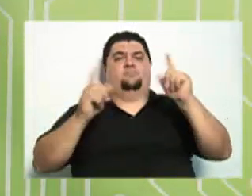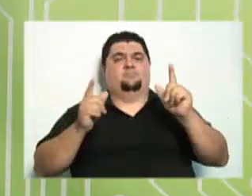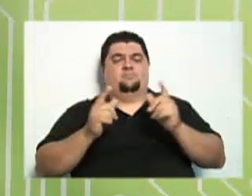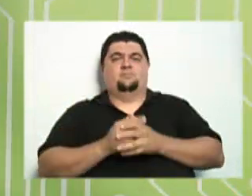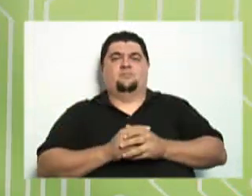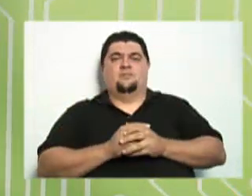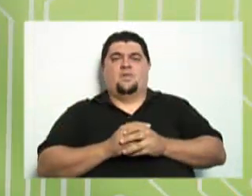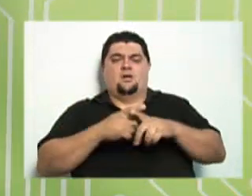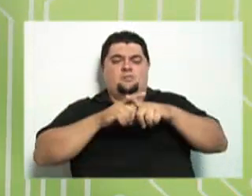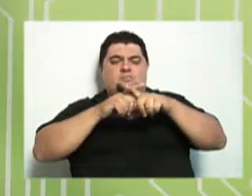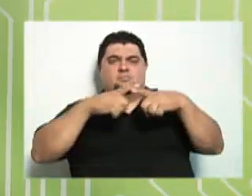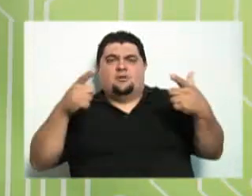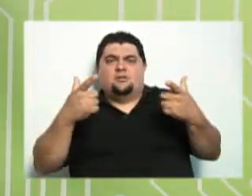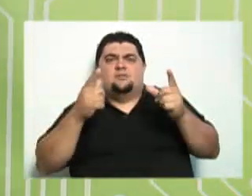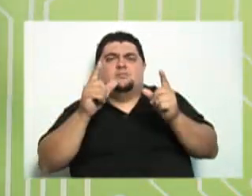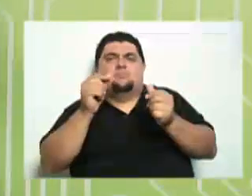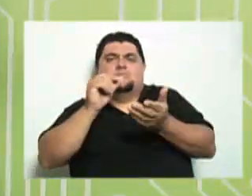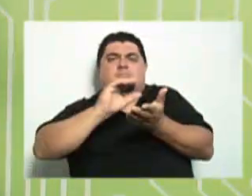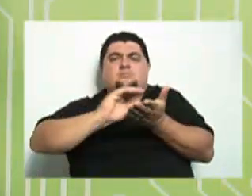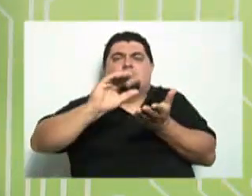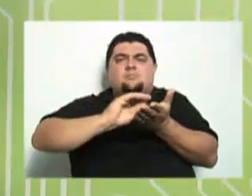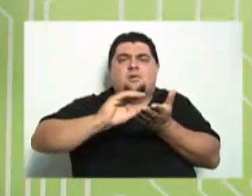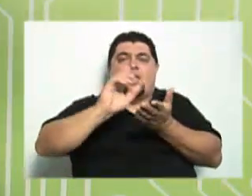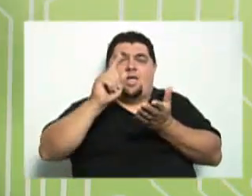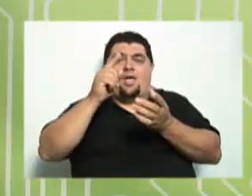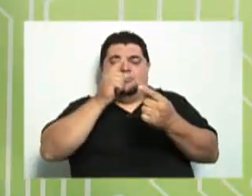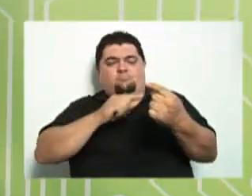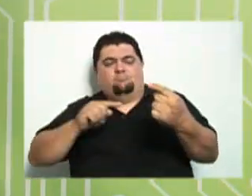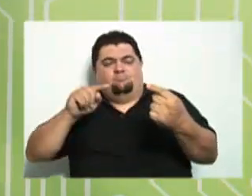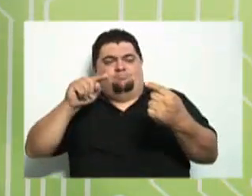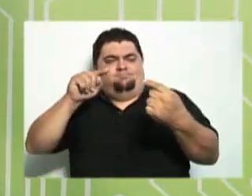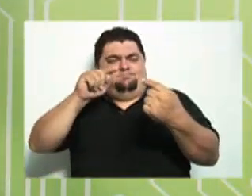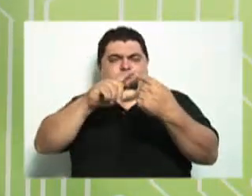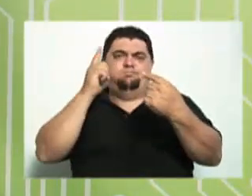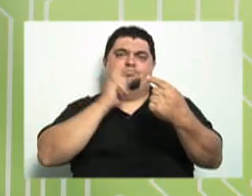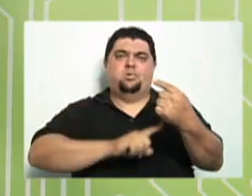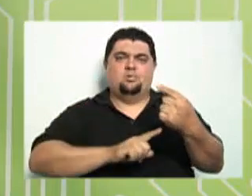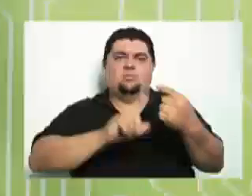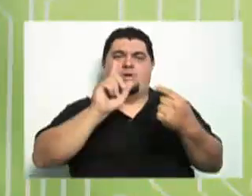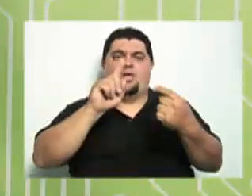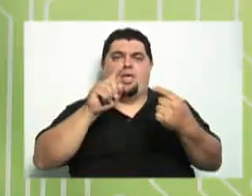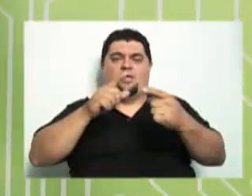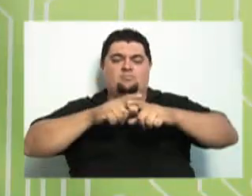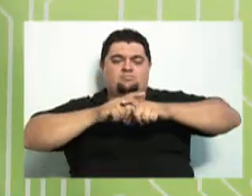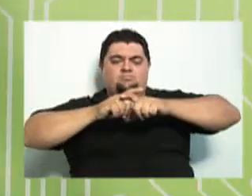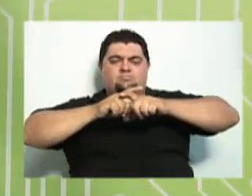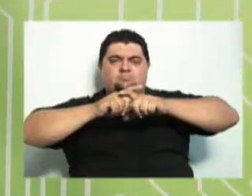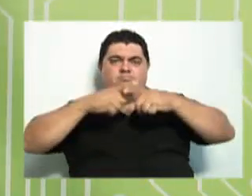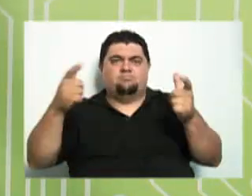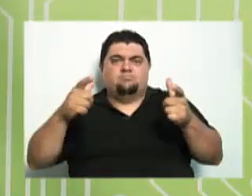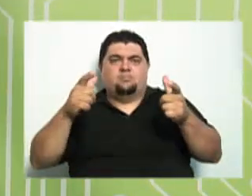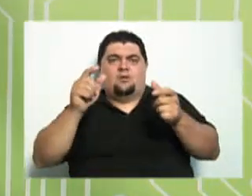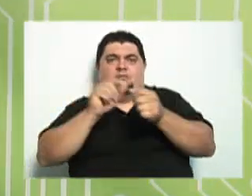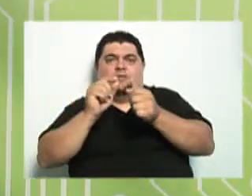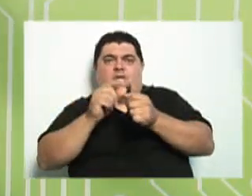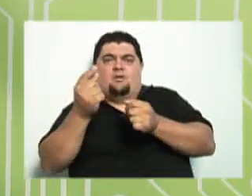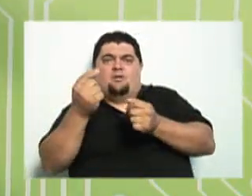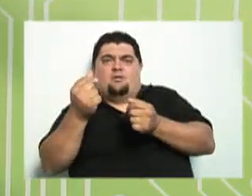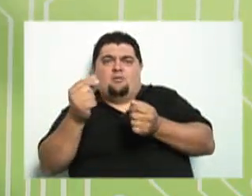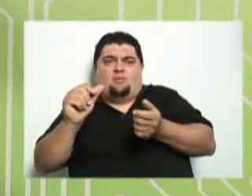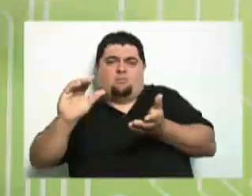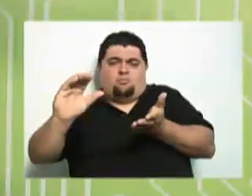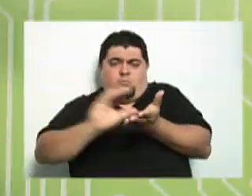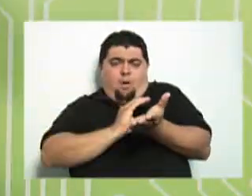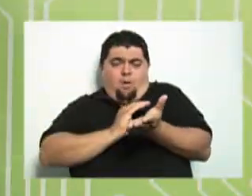econômico a gente fala que existe quando é alcançado esse objetivo máximo da economia, que é aumentar a produção econômica. Então, o número